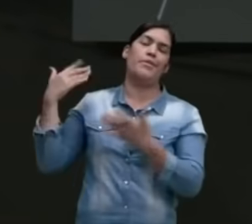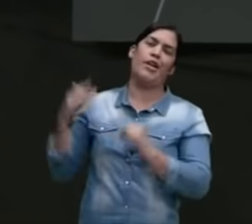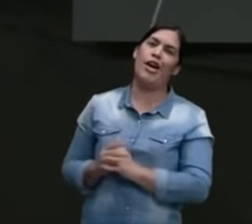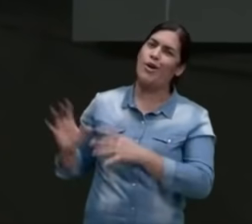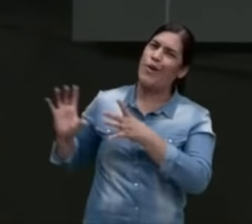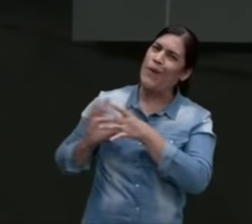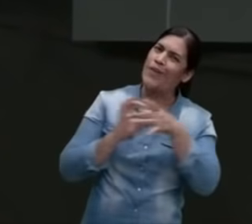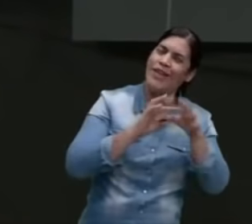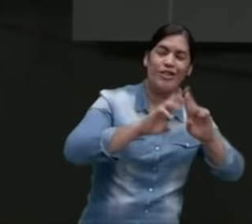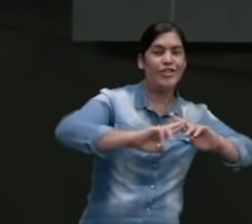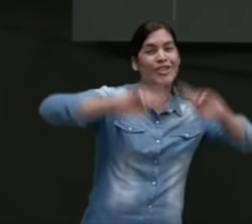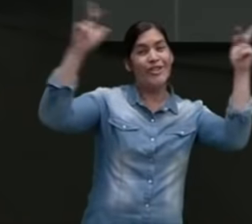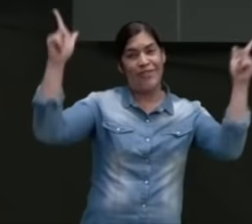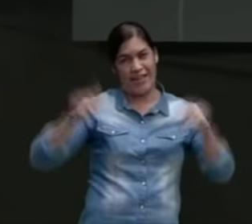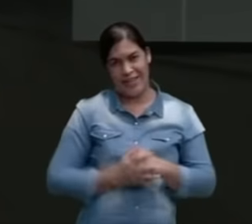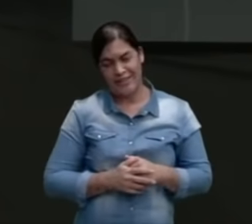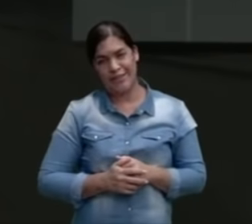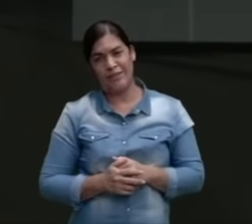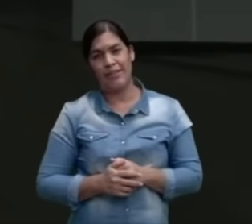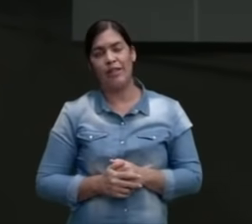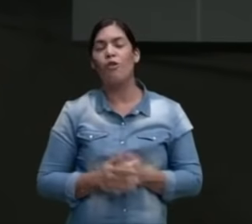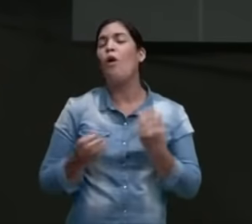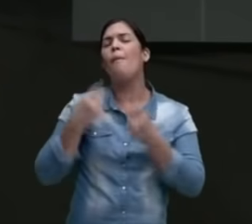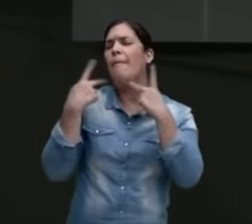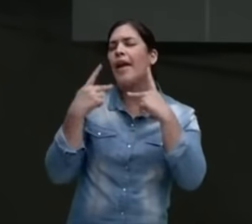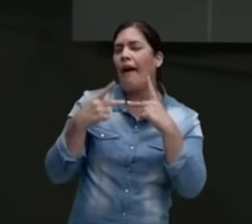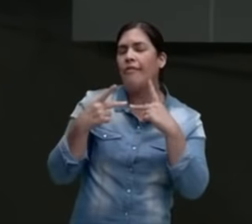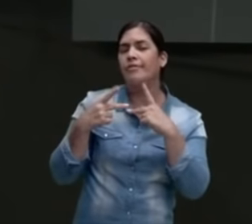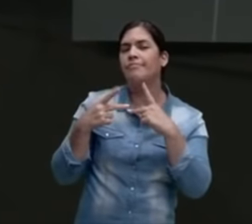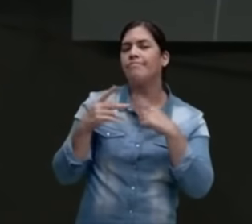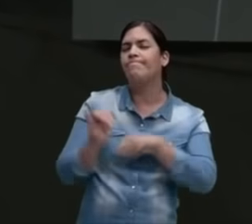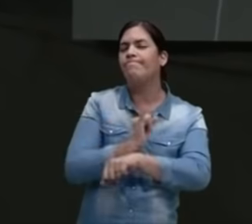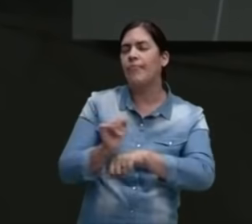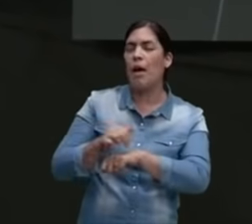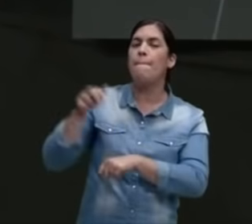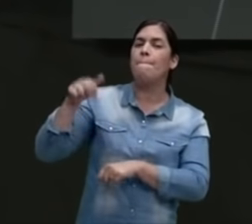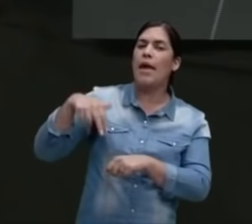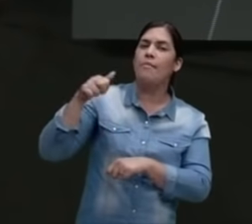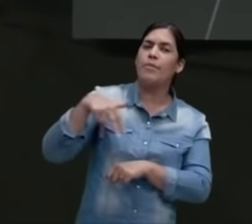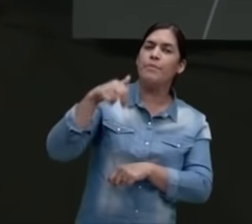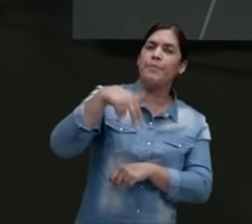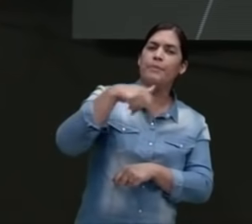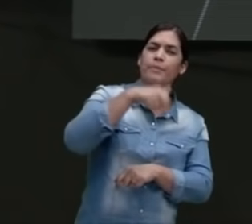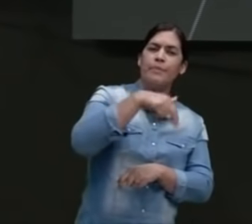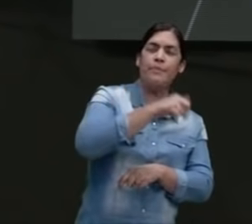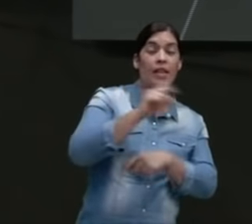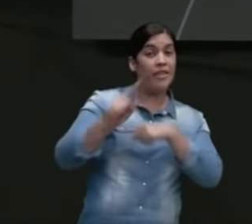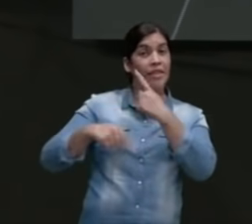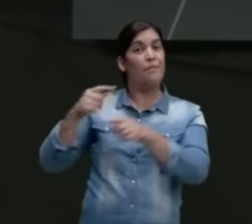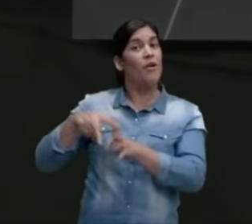contexto totalmente diferente. Naquela época eles pregavam a pé, depois começaram a pregar de cavalo, pregar